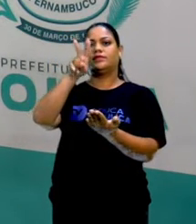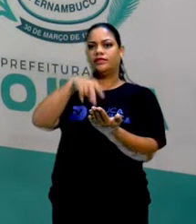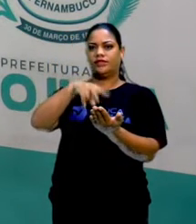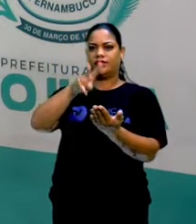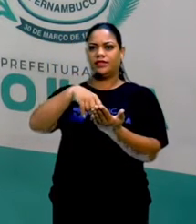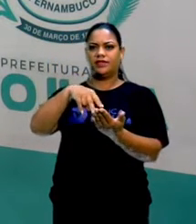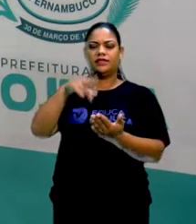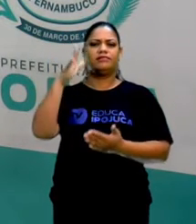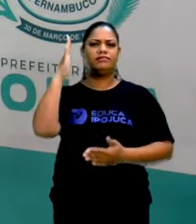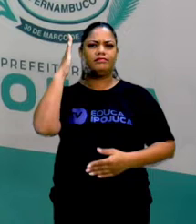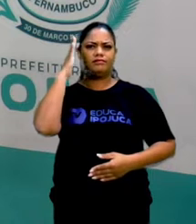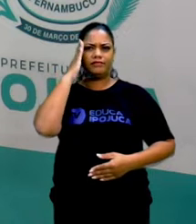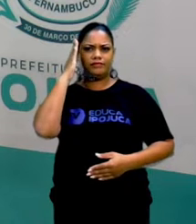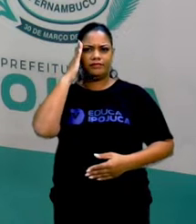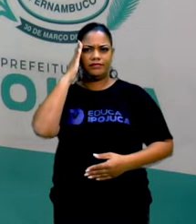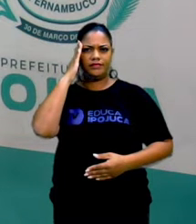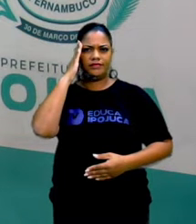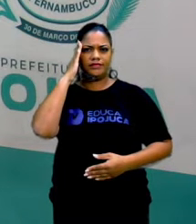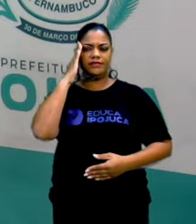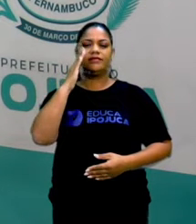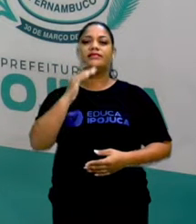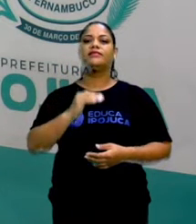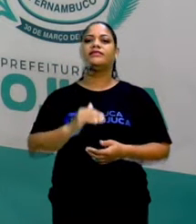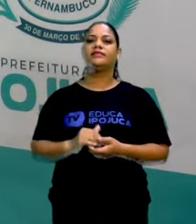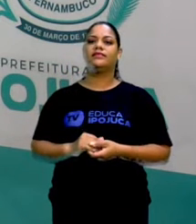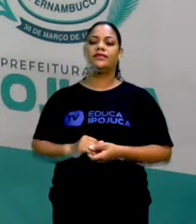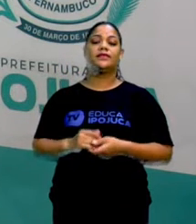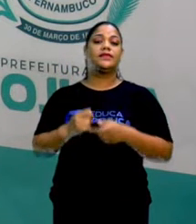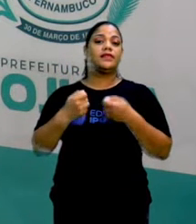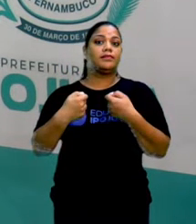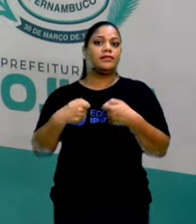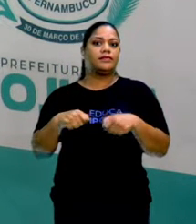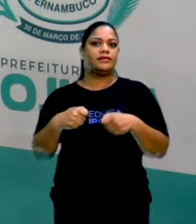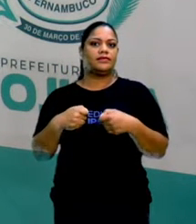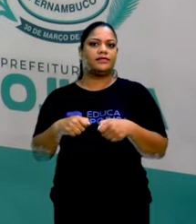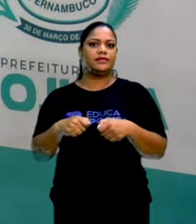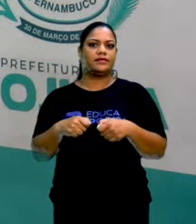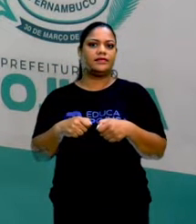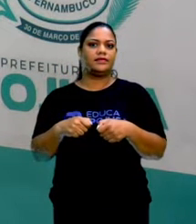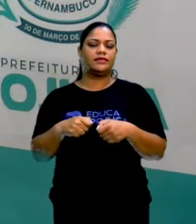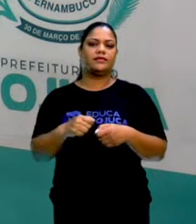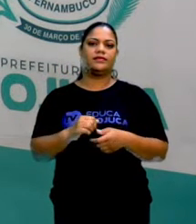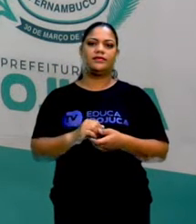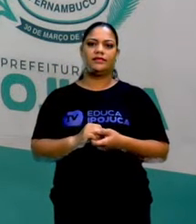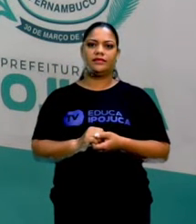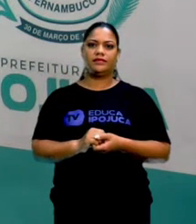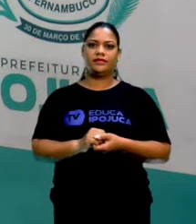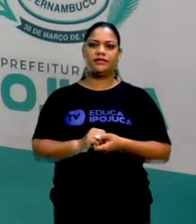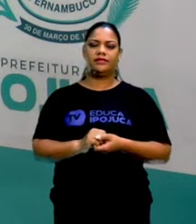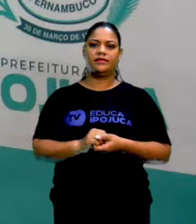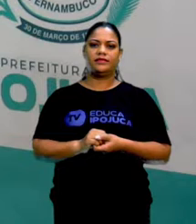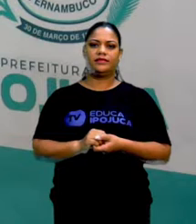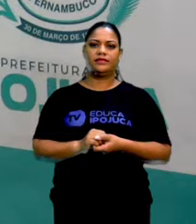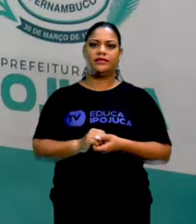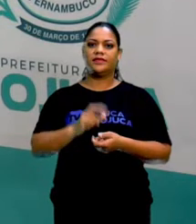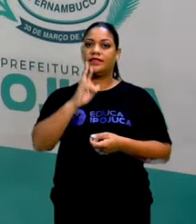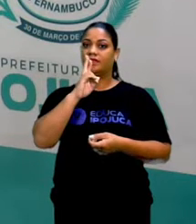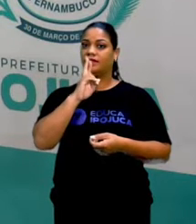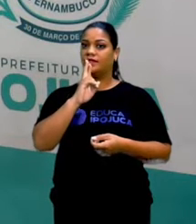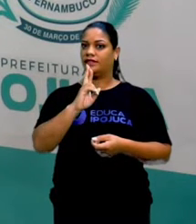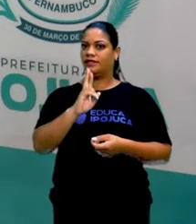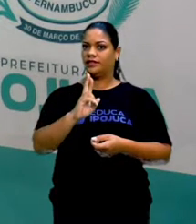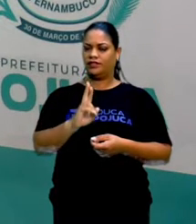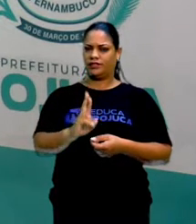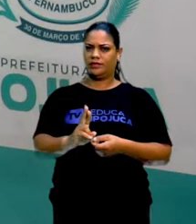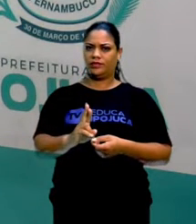você compreendeu, como foi na aula passada, só que você precisa trazer para o seu dia a dia as